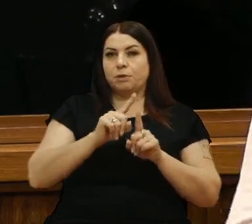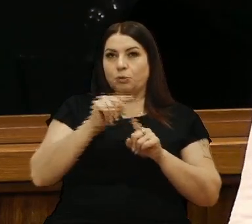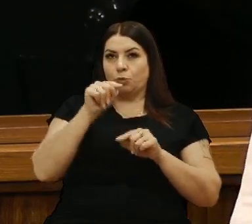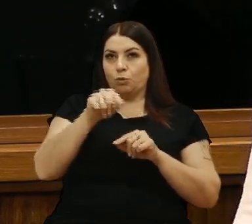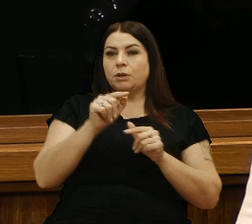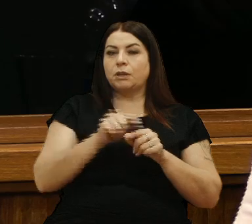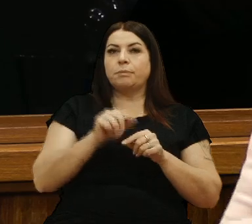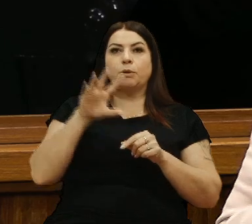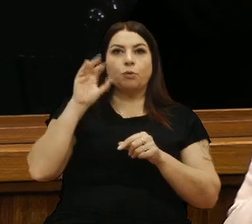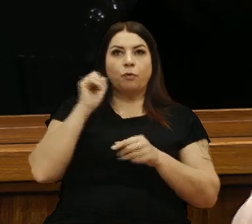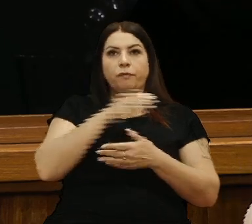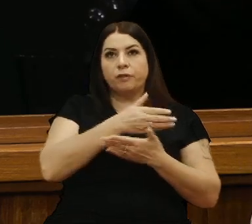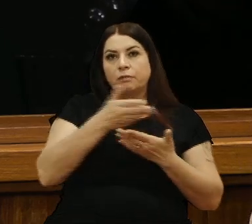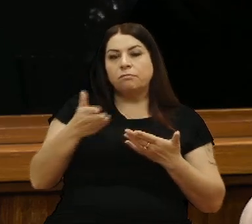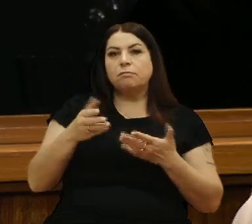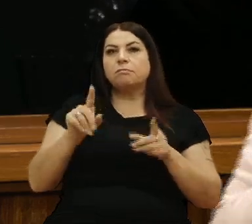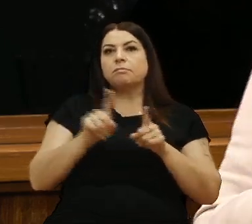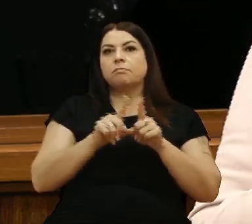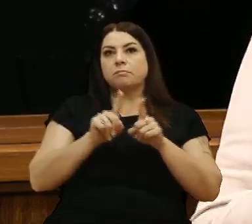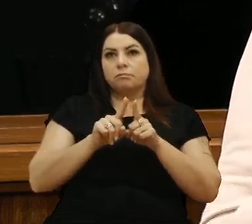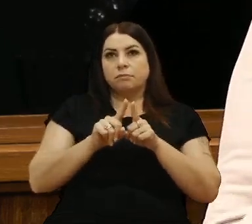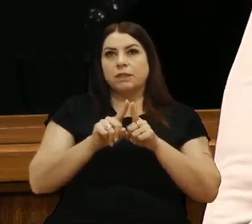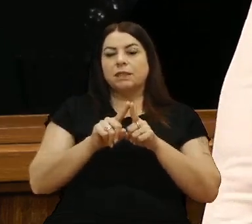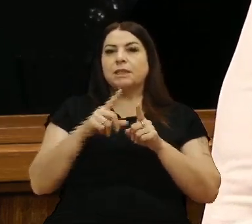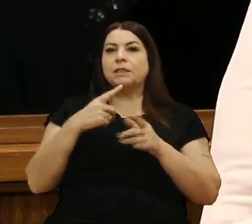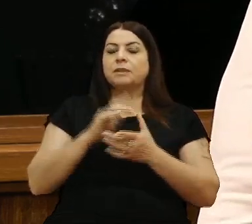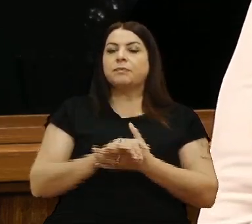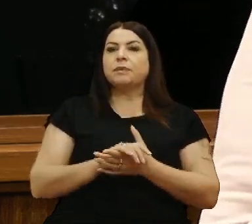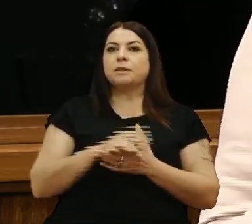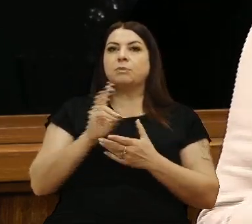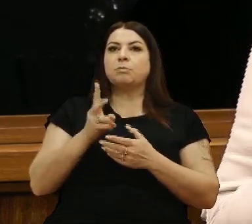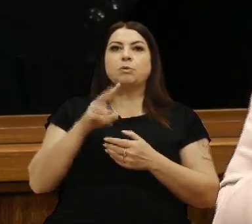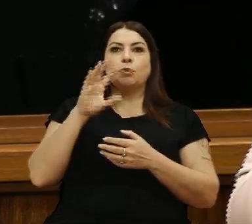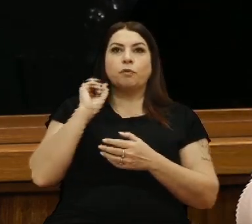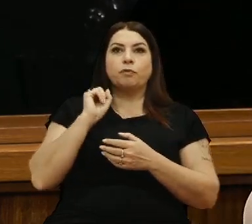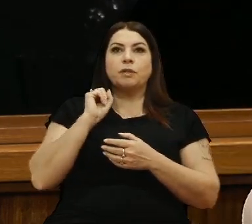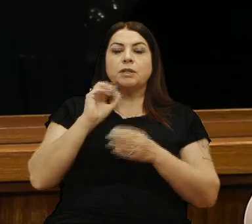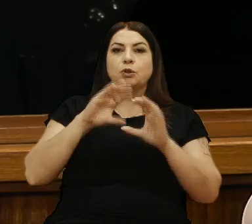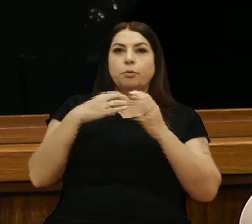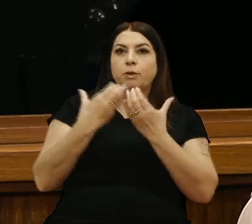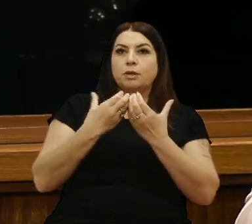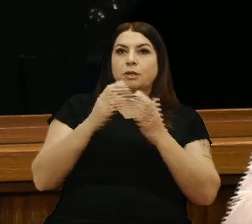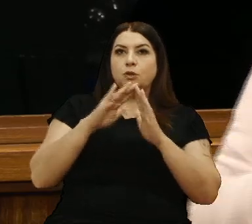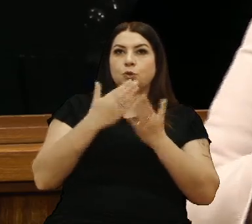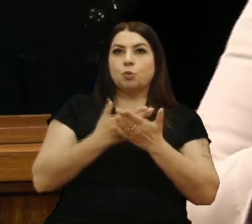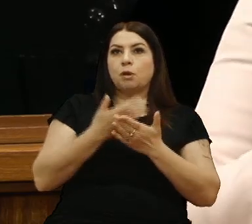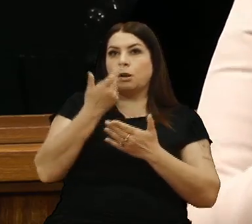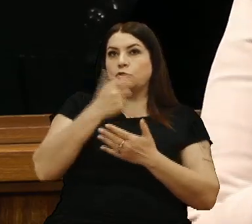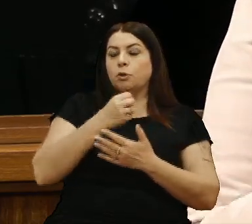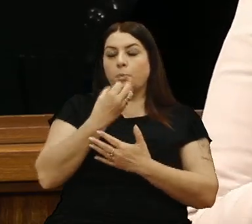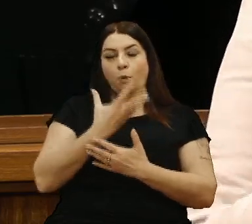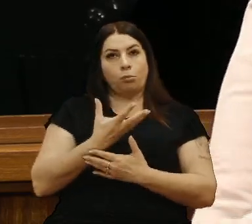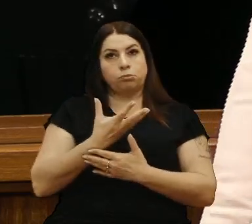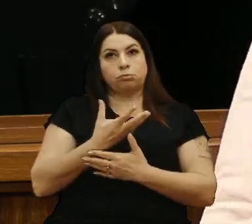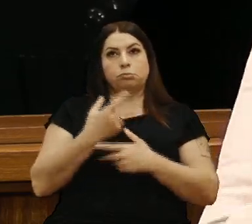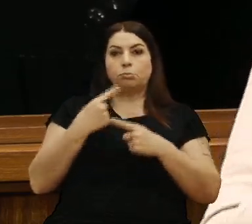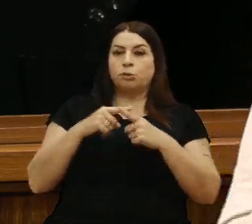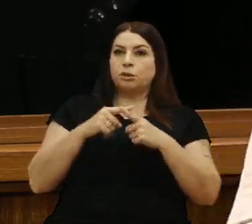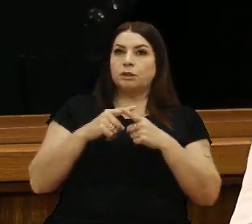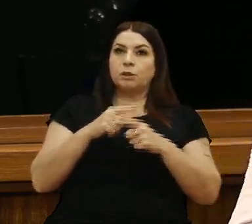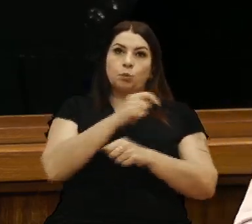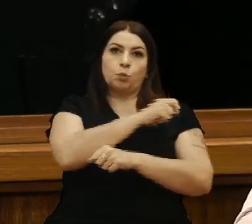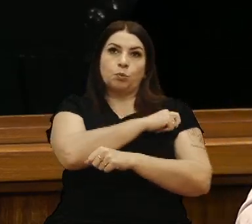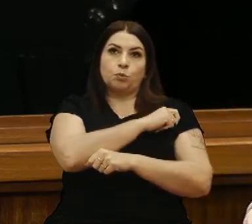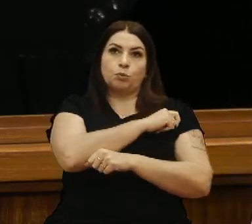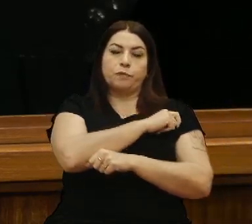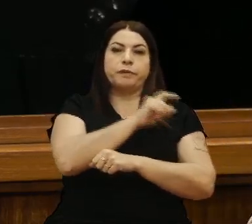para ouvir também, né? Nós sempre vamos estar ouvindo se a comunidade escolar achar bom, porque também esse aluno vai estar